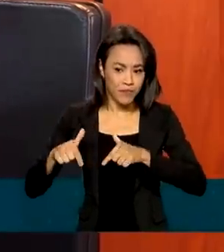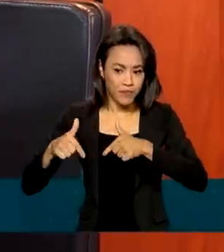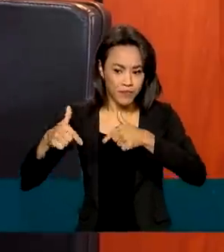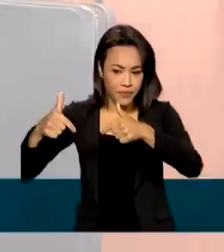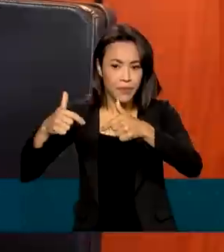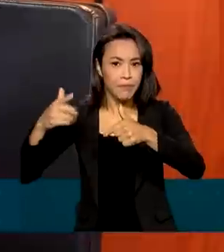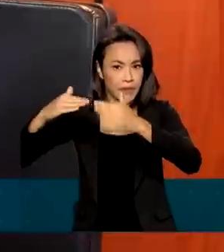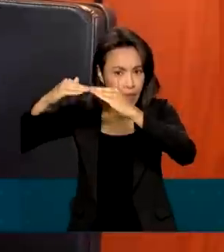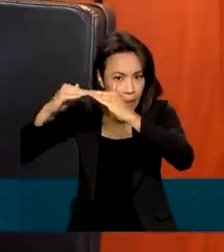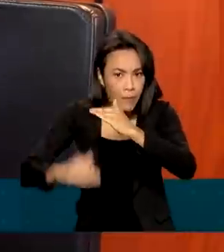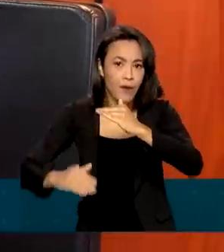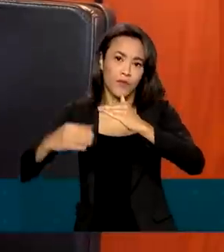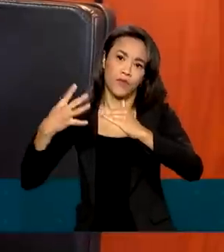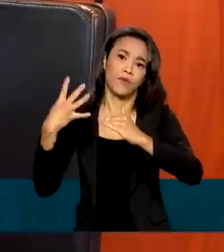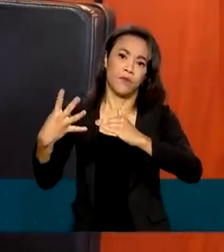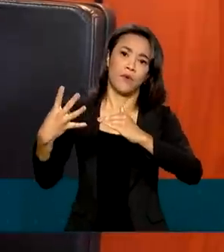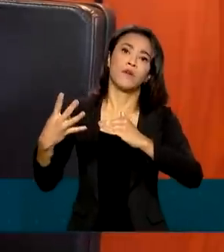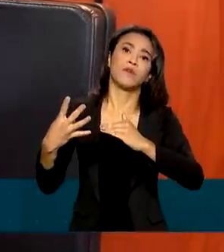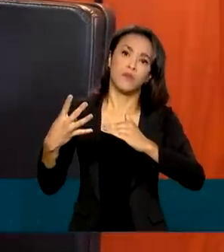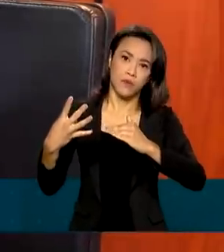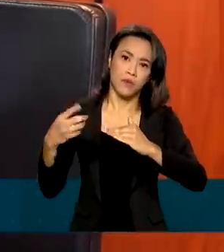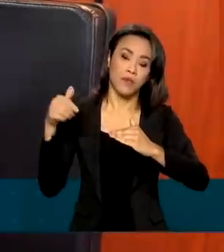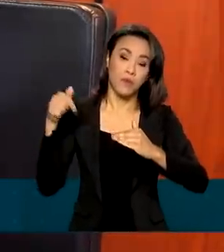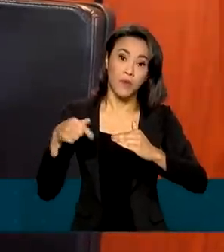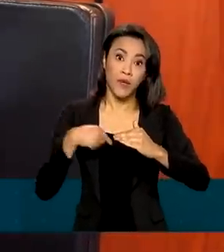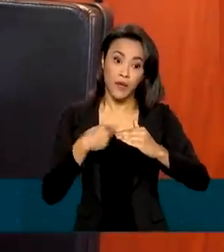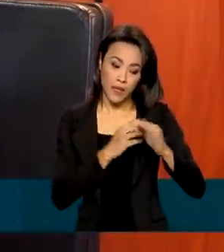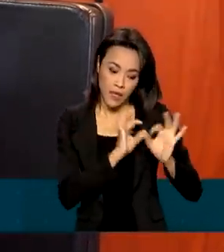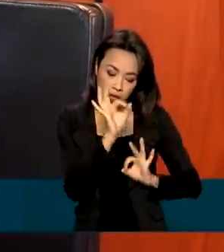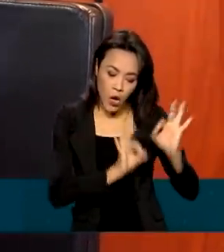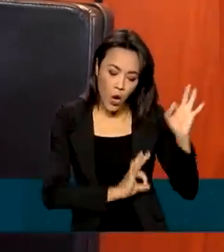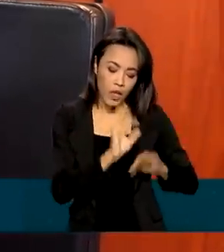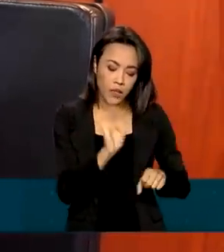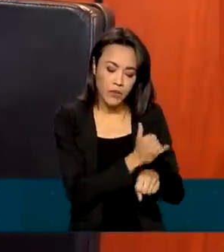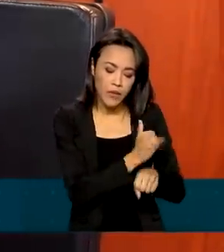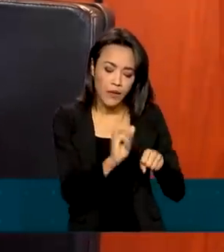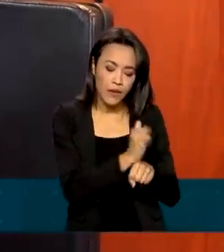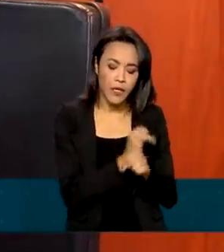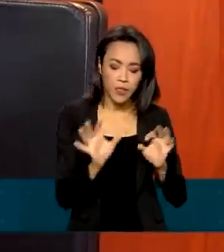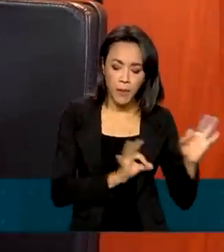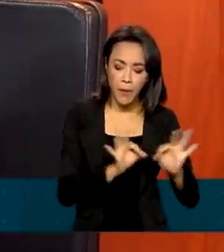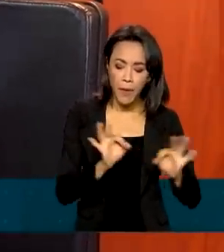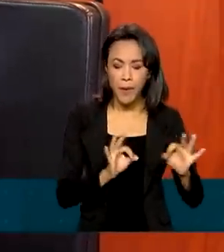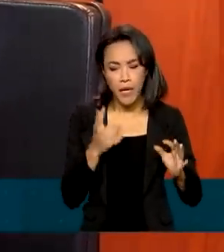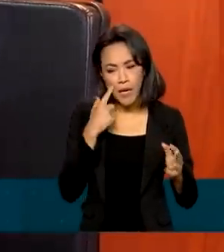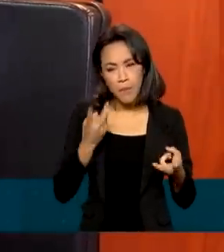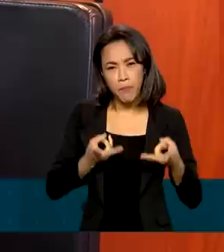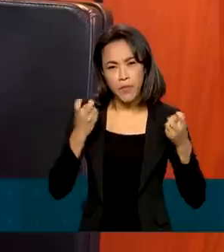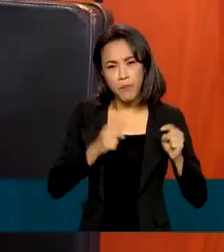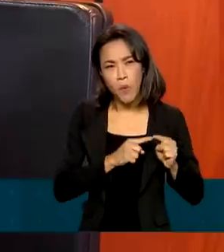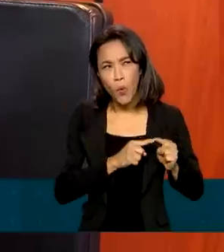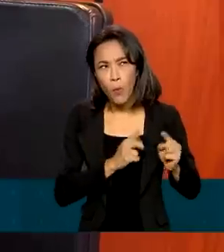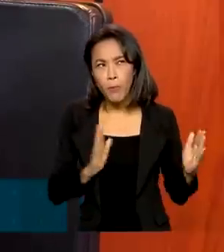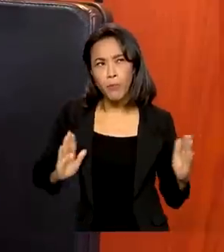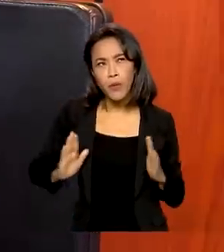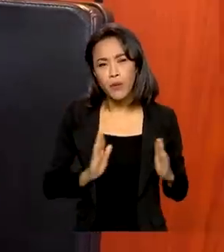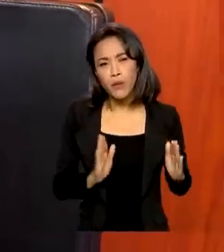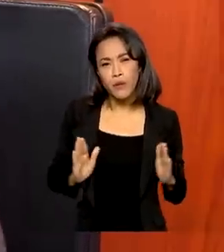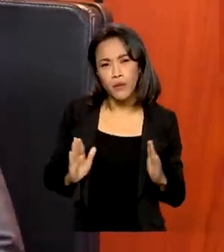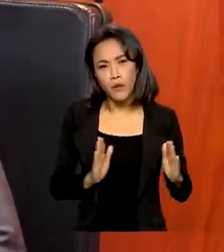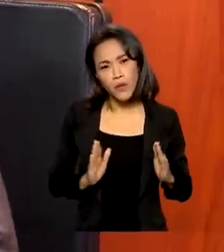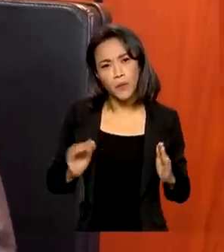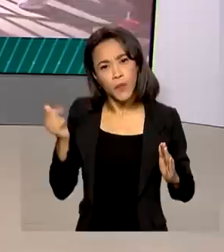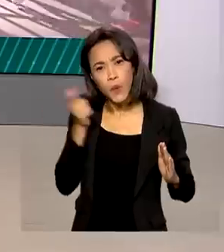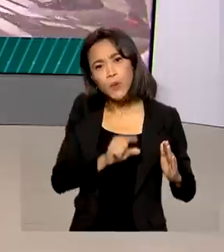de 4. Eu acho que é mais claro delinear uma estratégia, olhar um prazo, né, que nós entendemos que é o horizonte relevante e perseguir